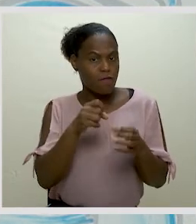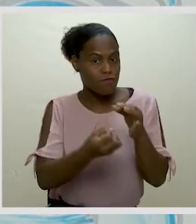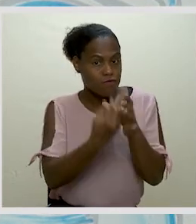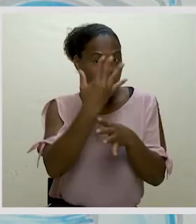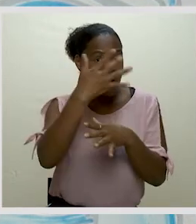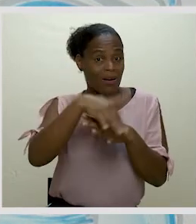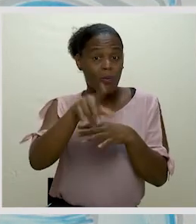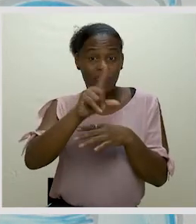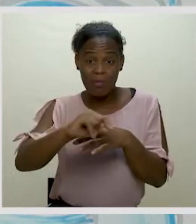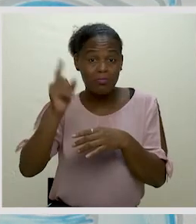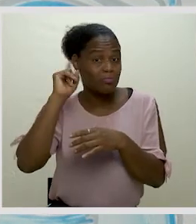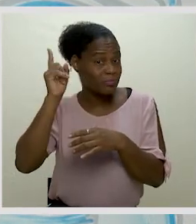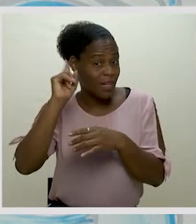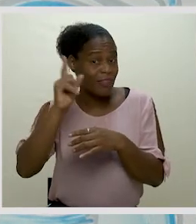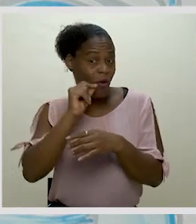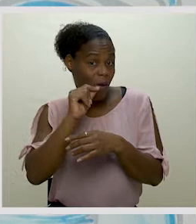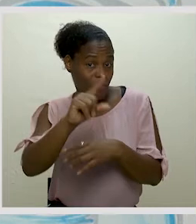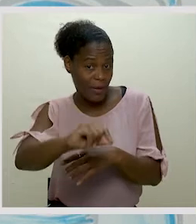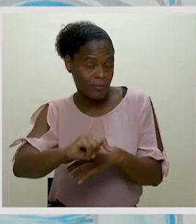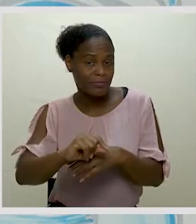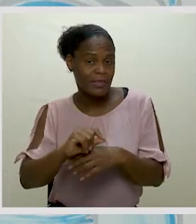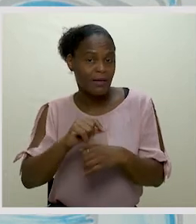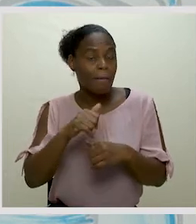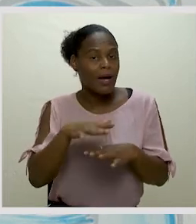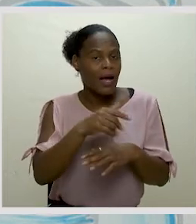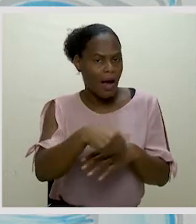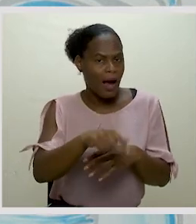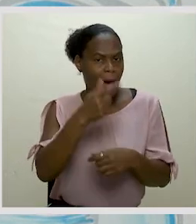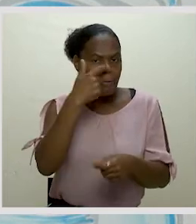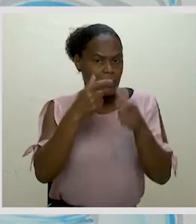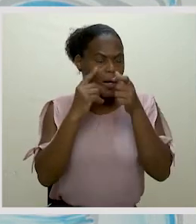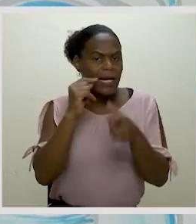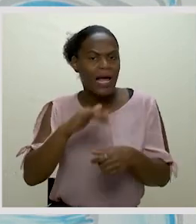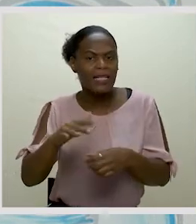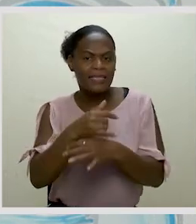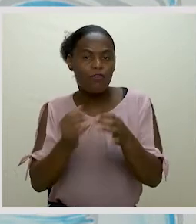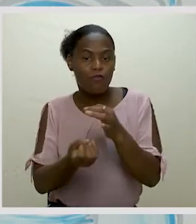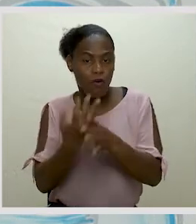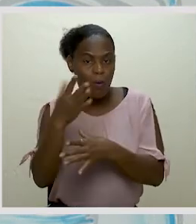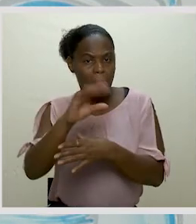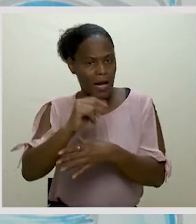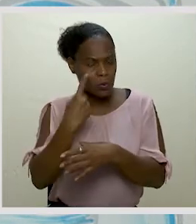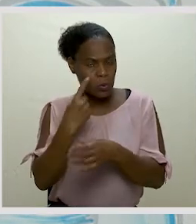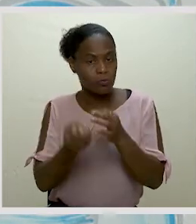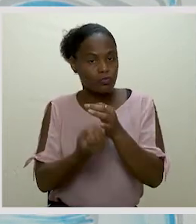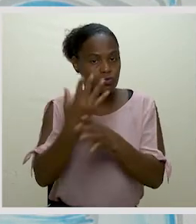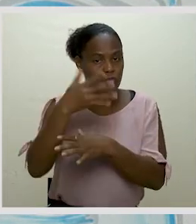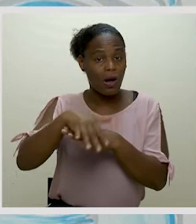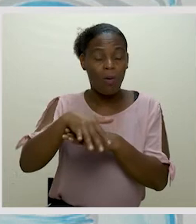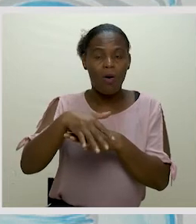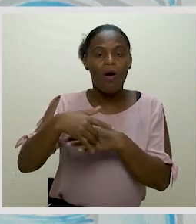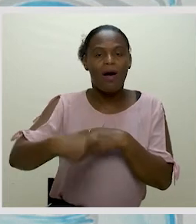as crianças da Ilha do Fogo devem ser as crianças que mais conhecem algo sobre os vulcões, porque há um vulcão